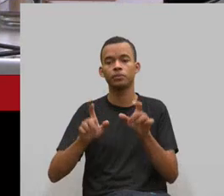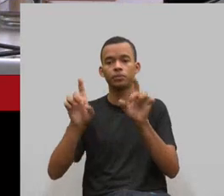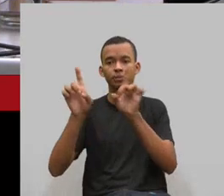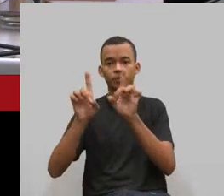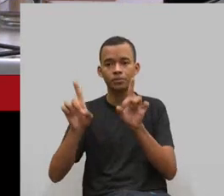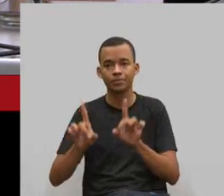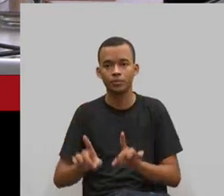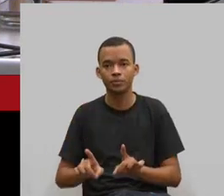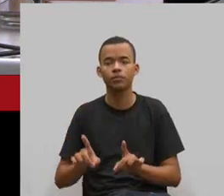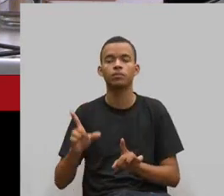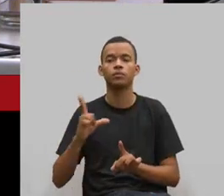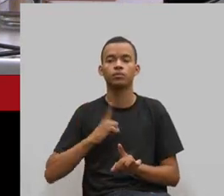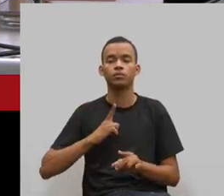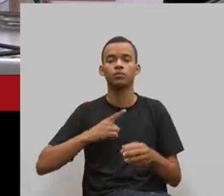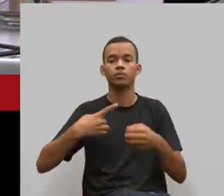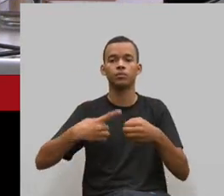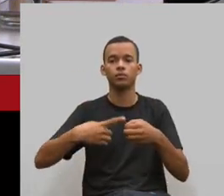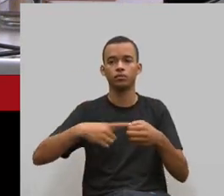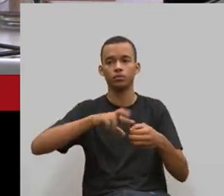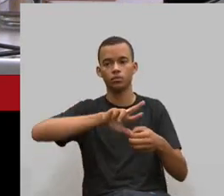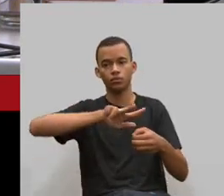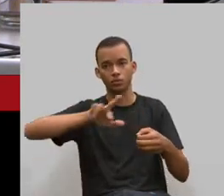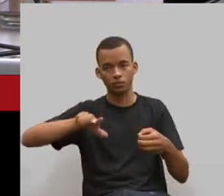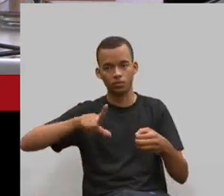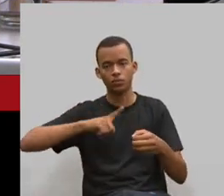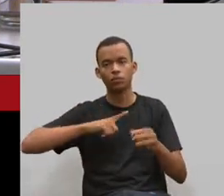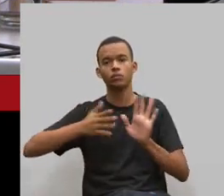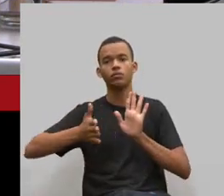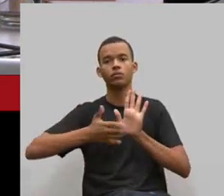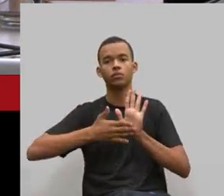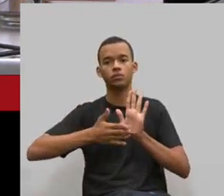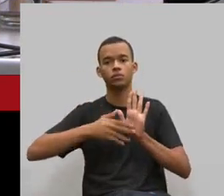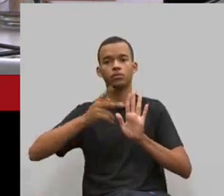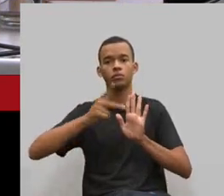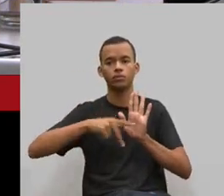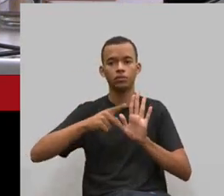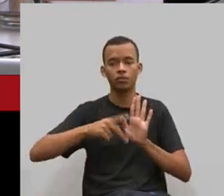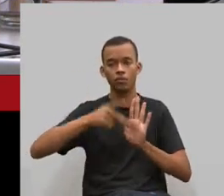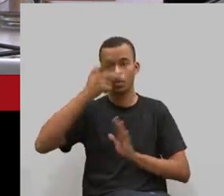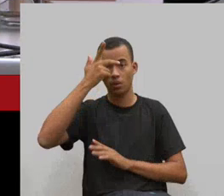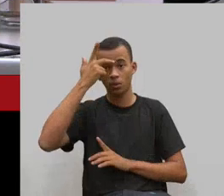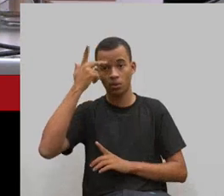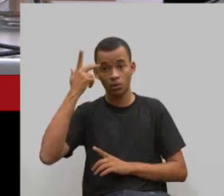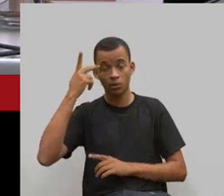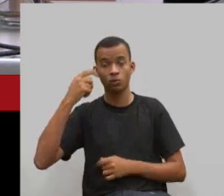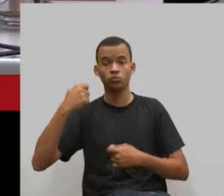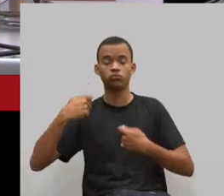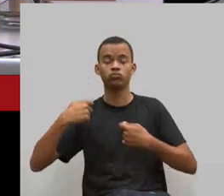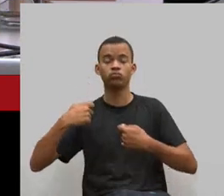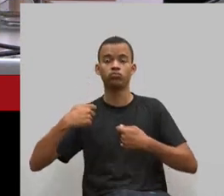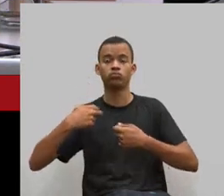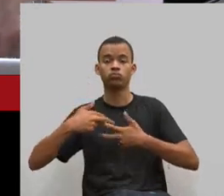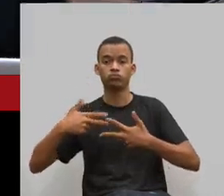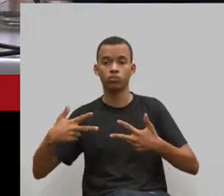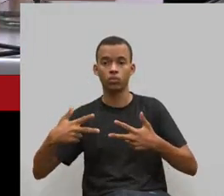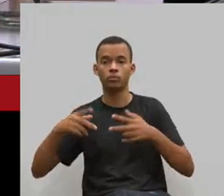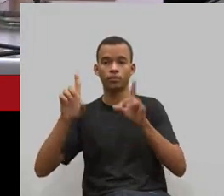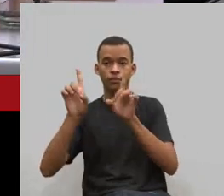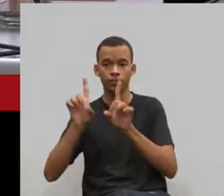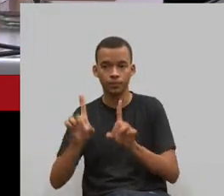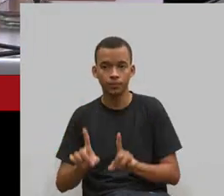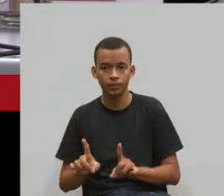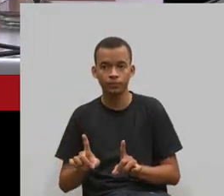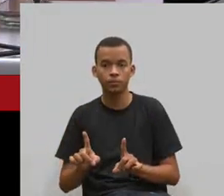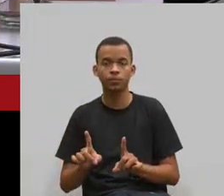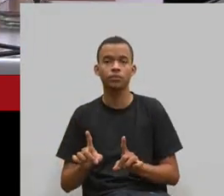municípios e entidades podem apresentar projetos eh para pessoas com deficiência e assim tal qual